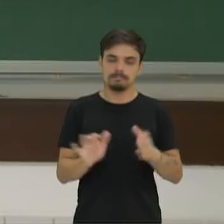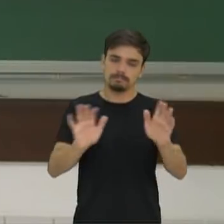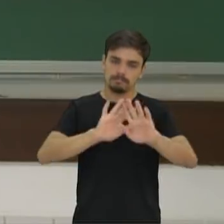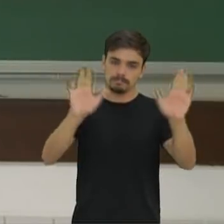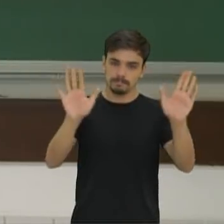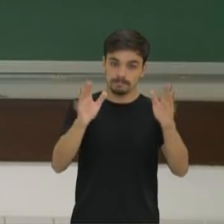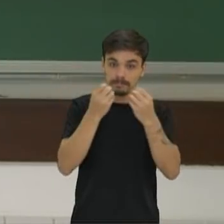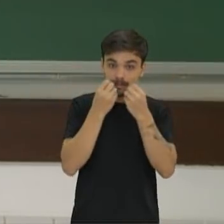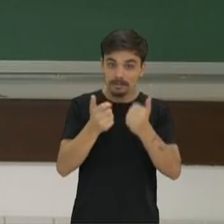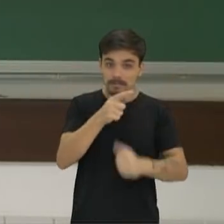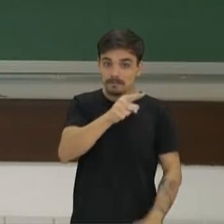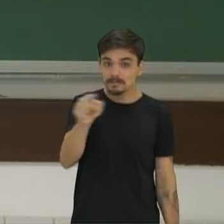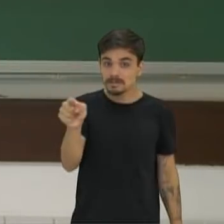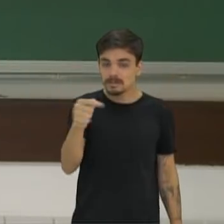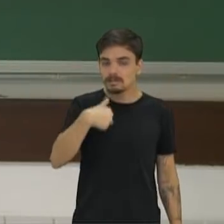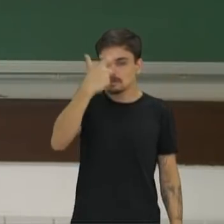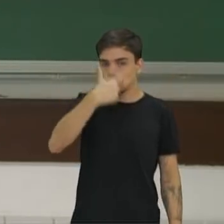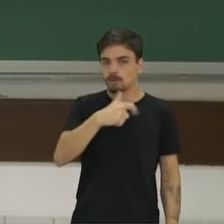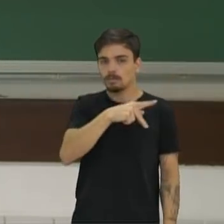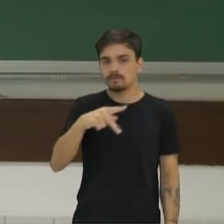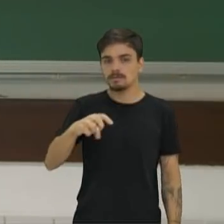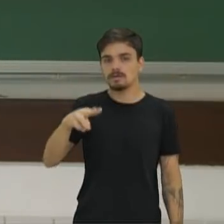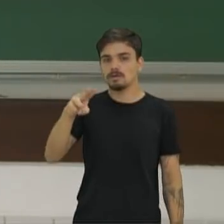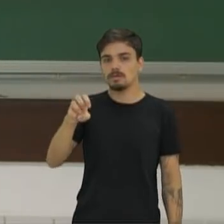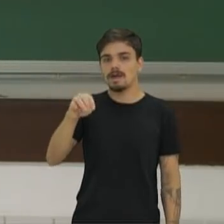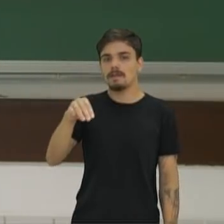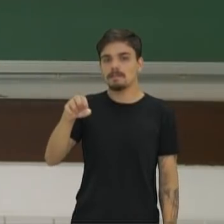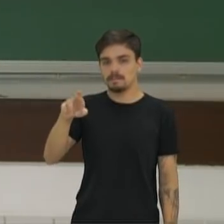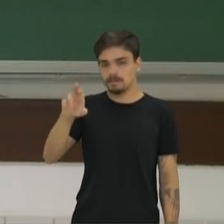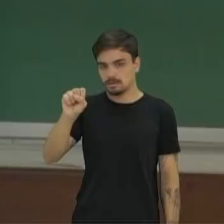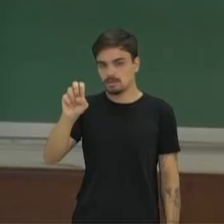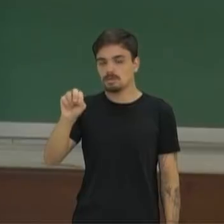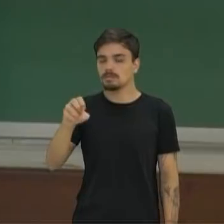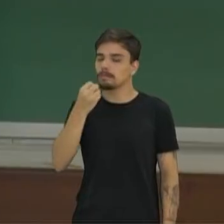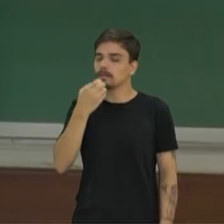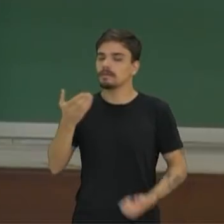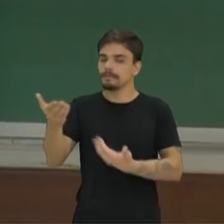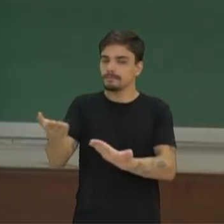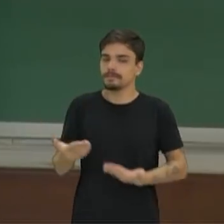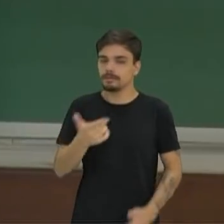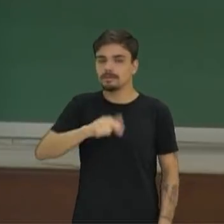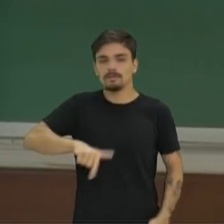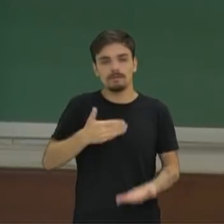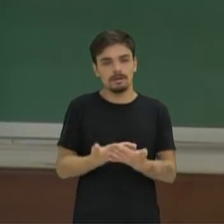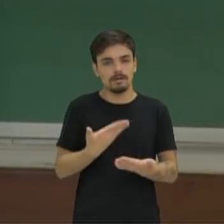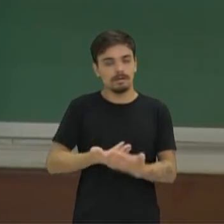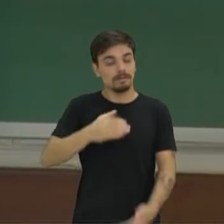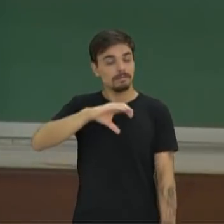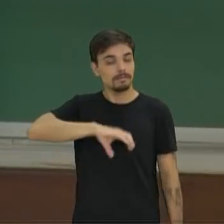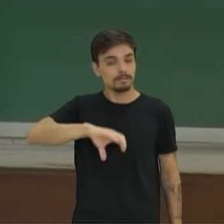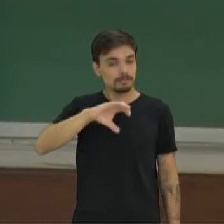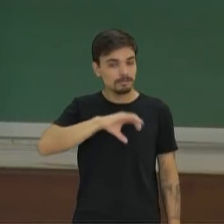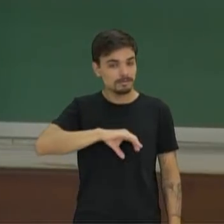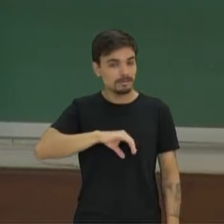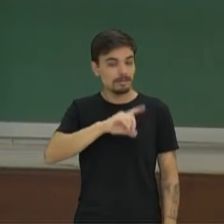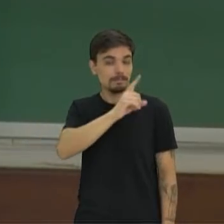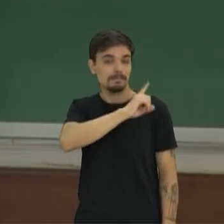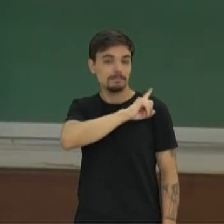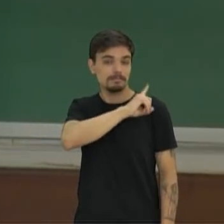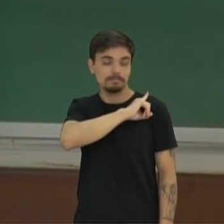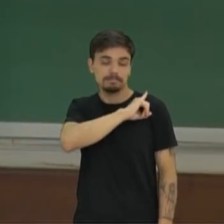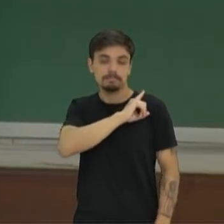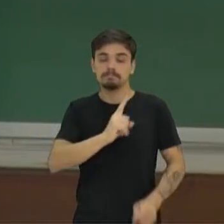Olá, tudo bem com vocês? Eu sou o professor Emerson Damasio e sejam bem-vindos a mais uma aula de língua portuguesa da primeira